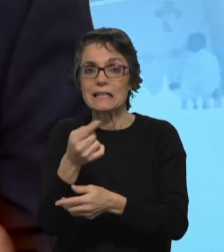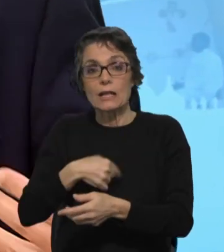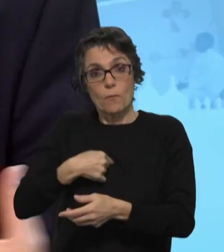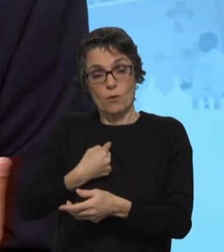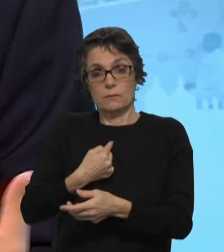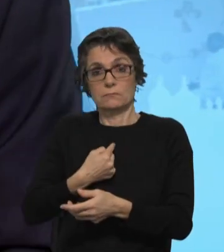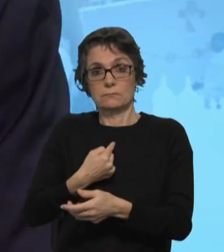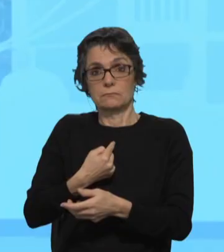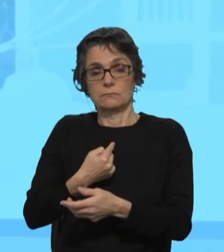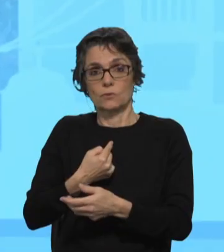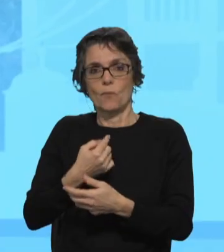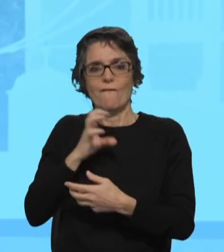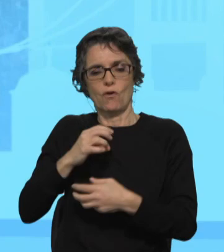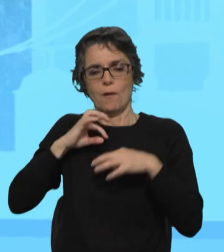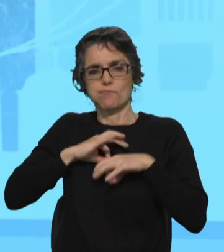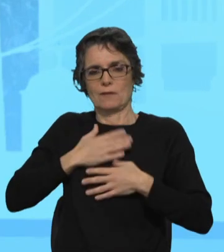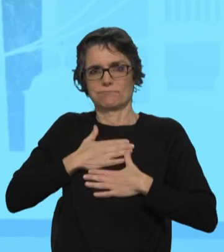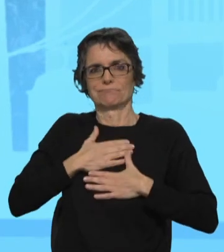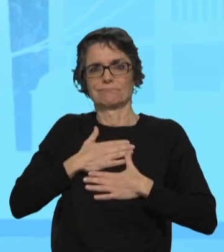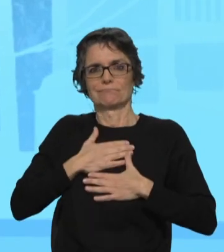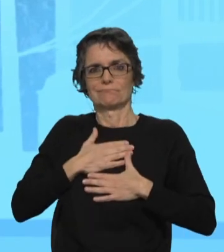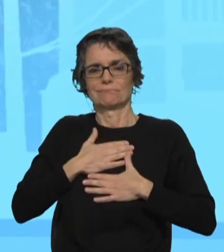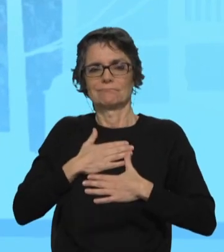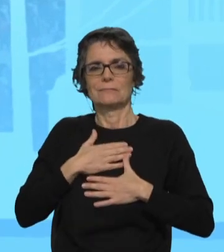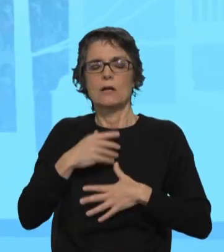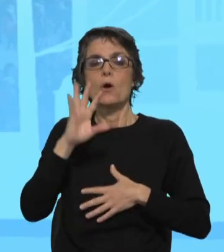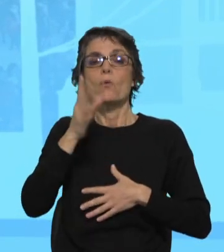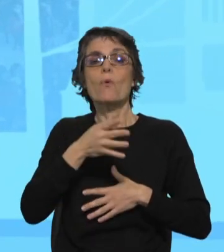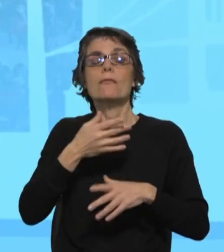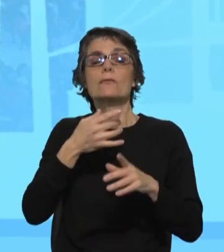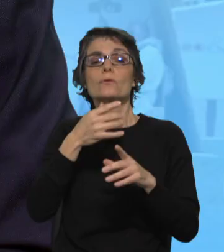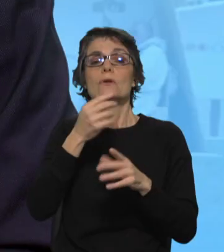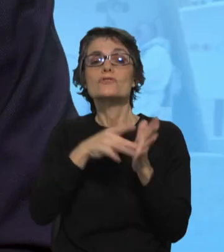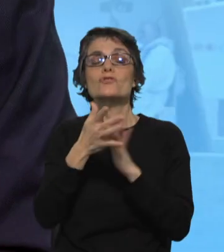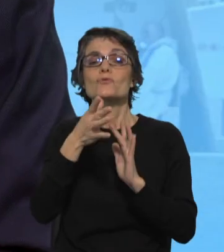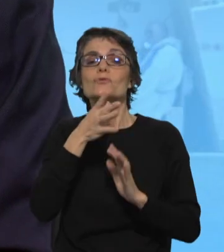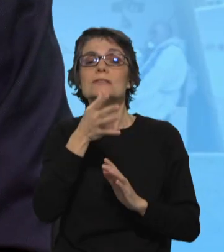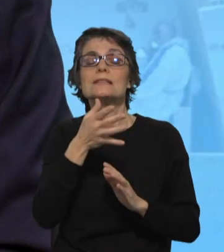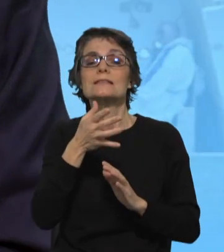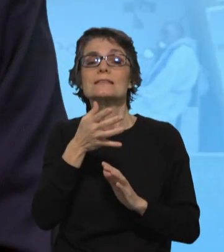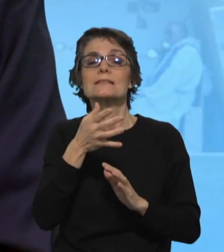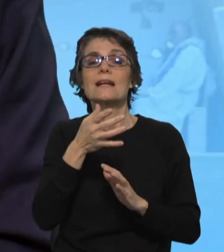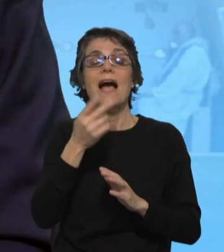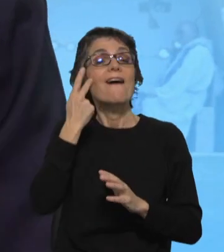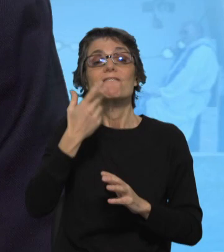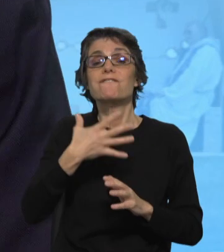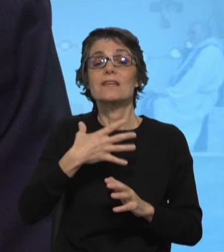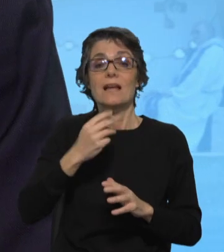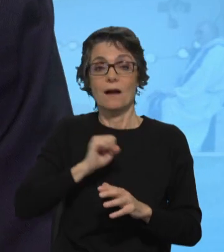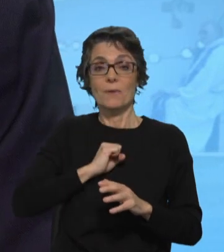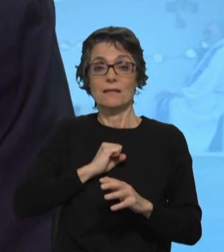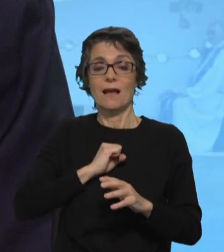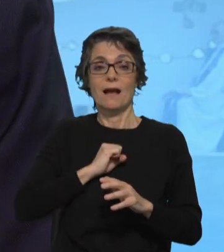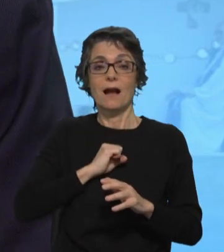pessoal, se posso dizer assim, aqui neste contexto, aquele dito de Jesus, a minha vida ninguém me atira, sou eu que a dou, para mim é a legenda